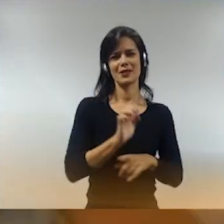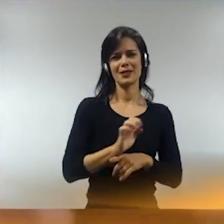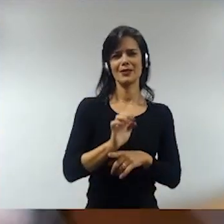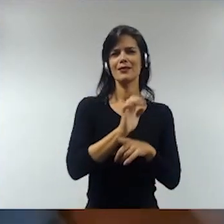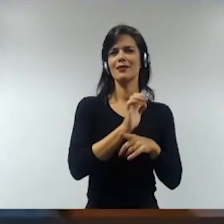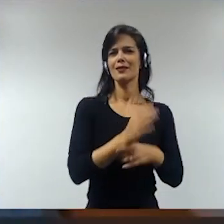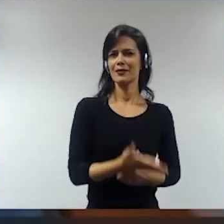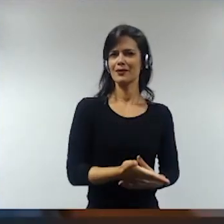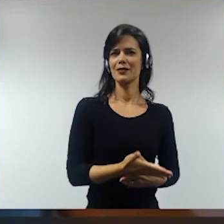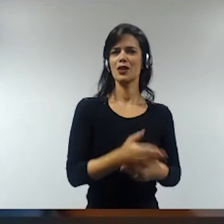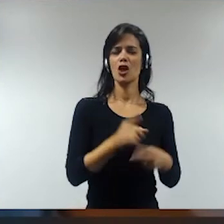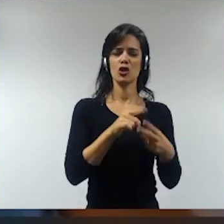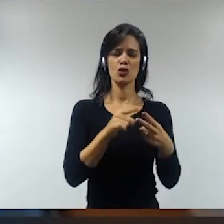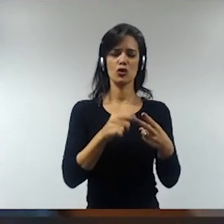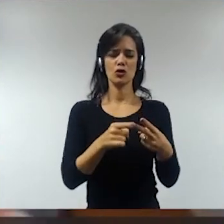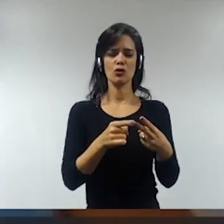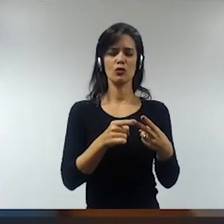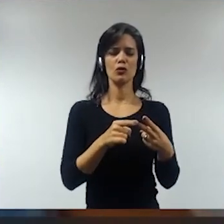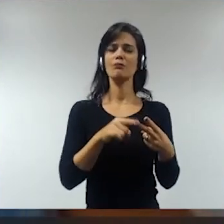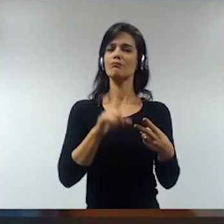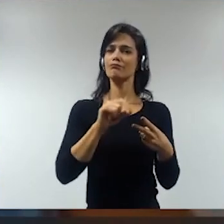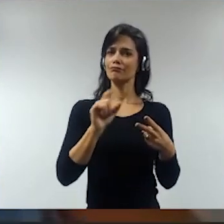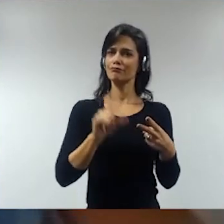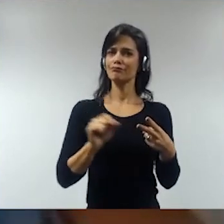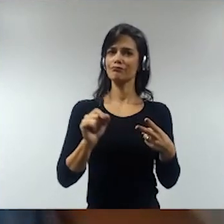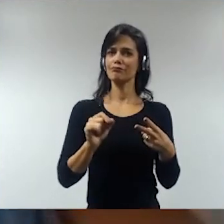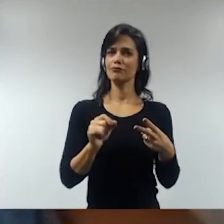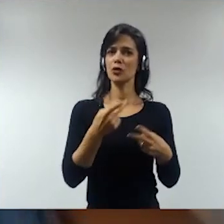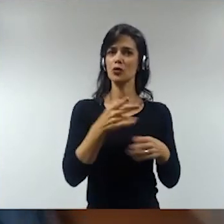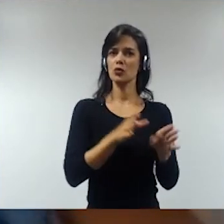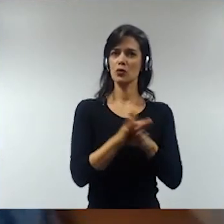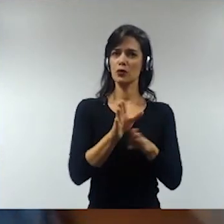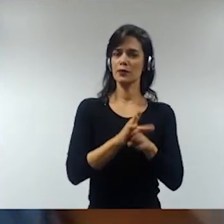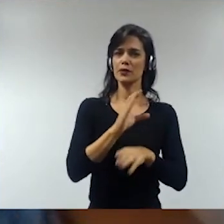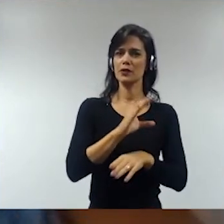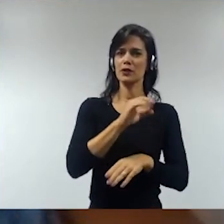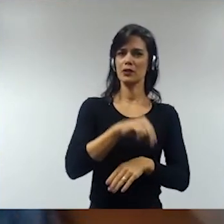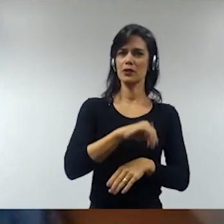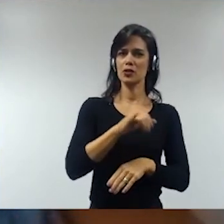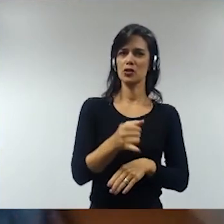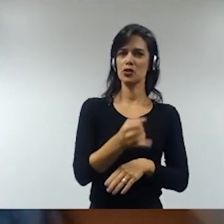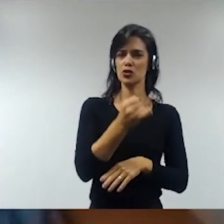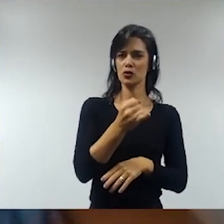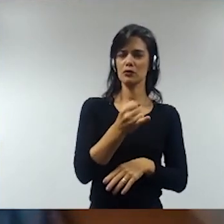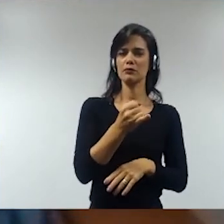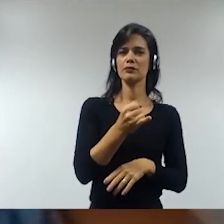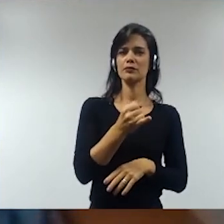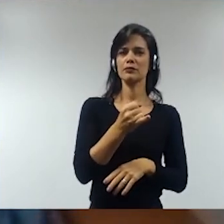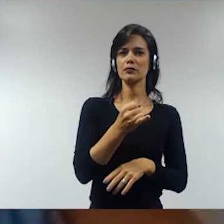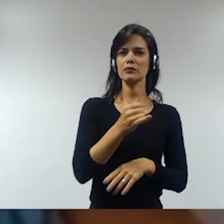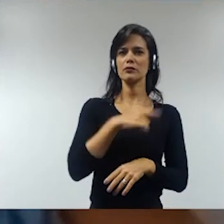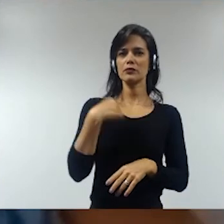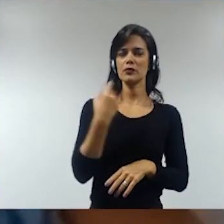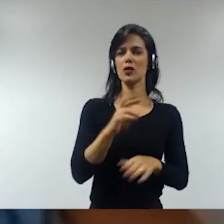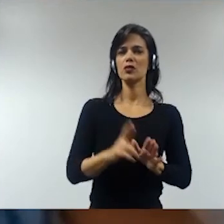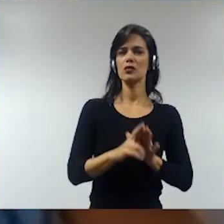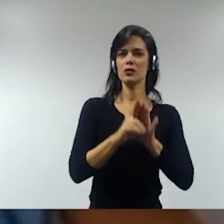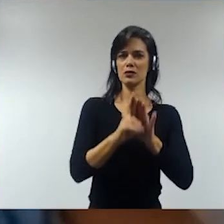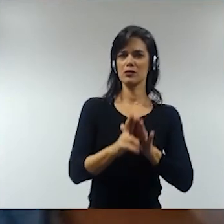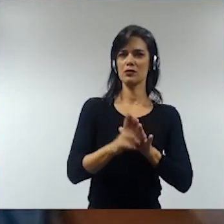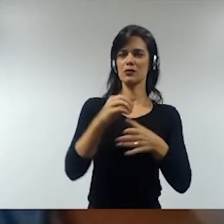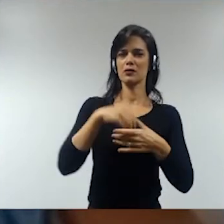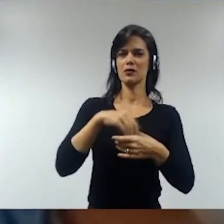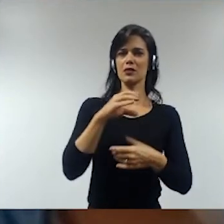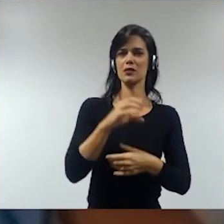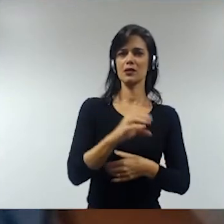queria fazer só dois pontos, dois destaques. A recomendação que você falou do CNJ, da atuação dos nossos representantes lá no